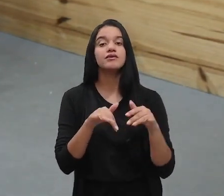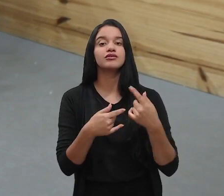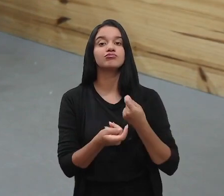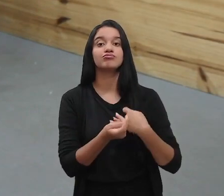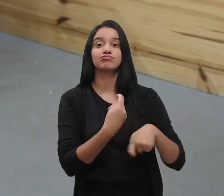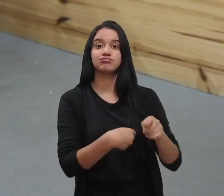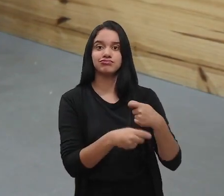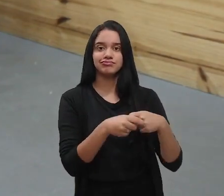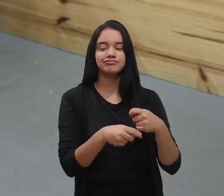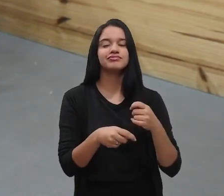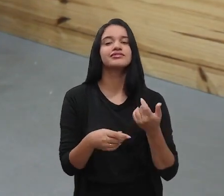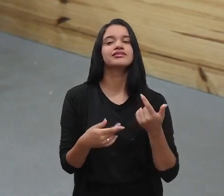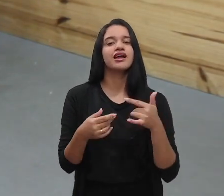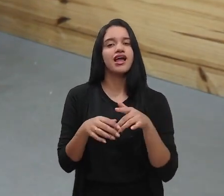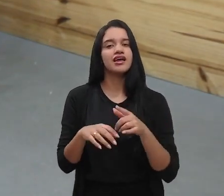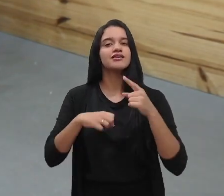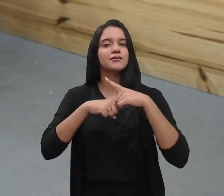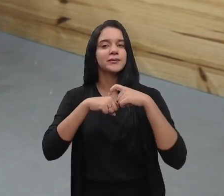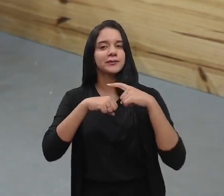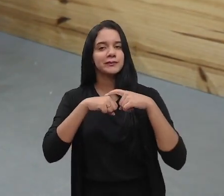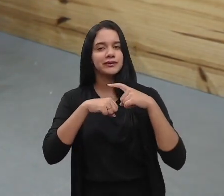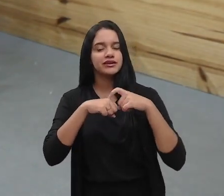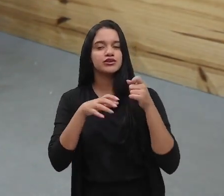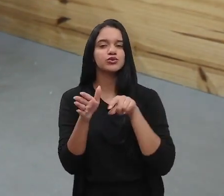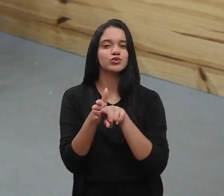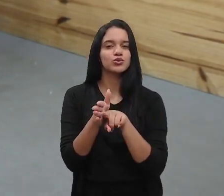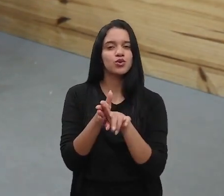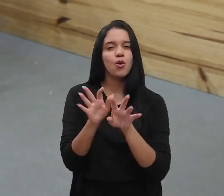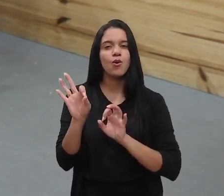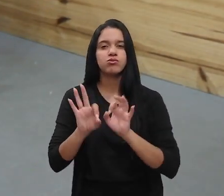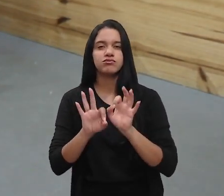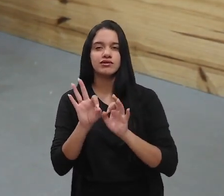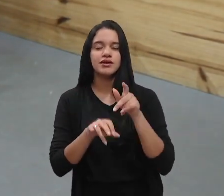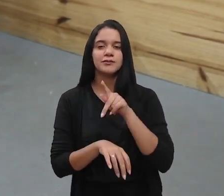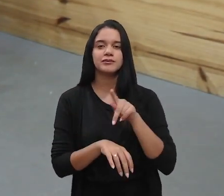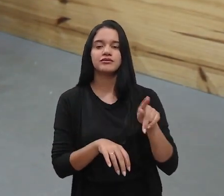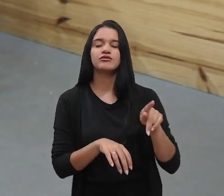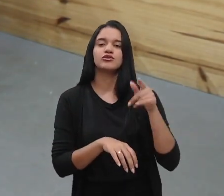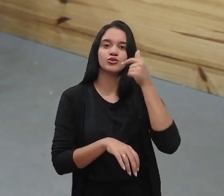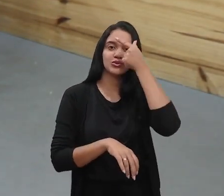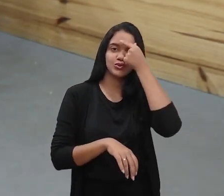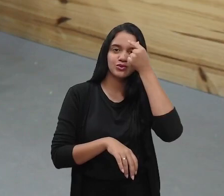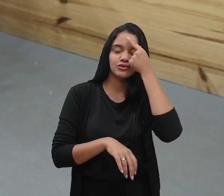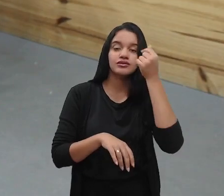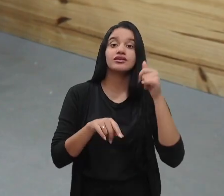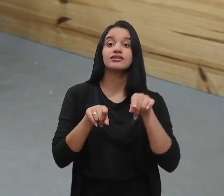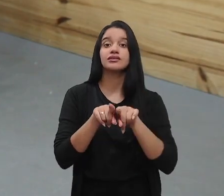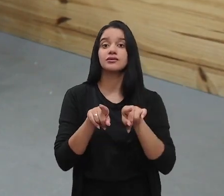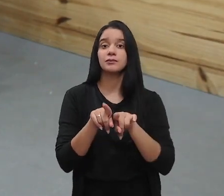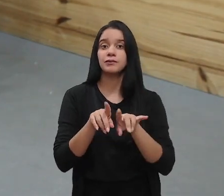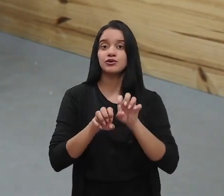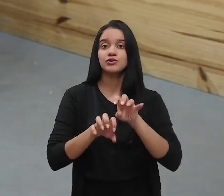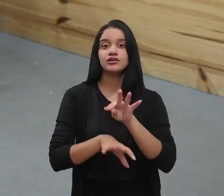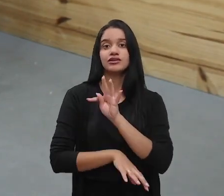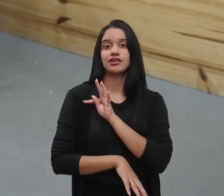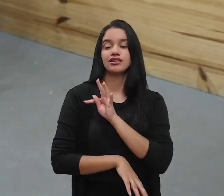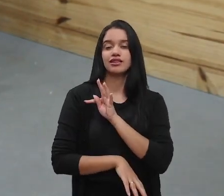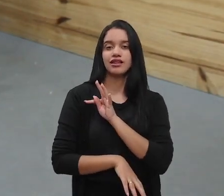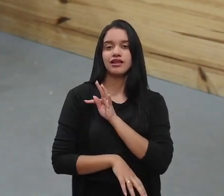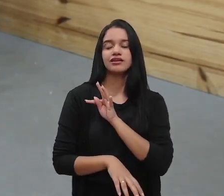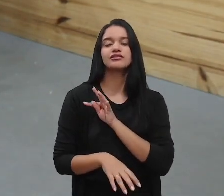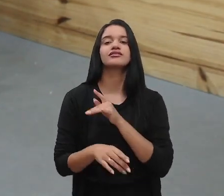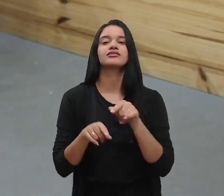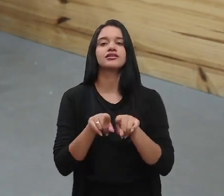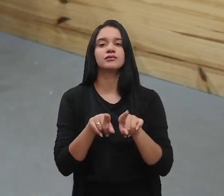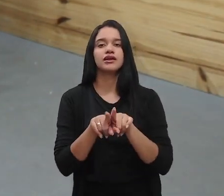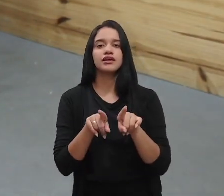Finanças. Empreendedor, consultor organizacional, professor universitário e do ensino técnico, além de ser instrutor de